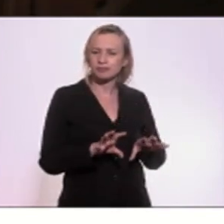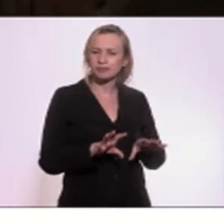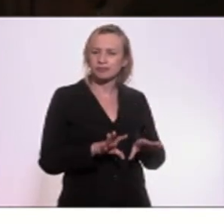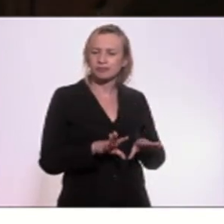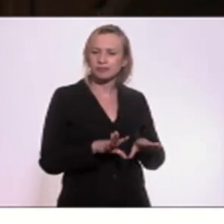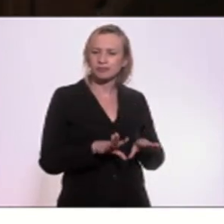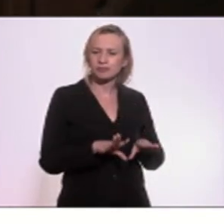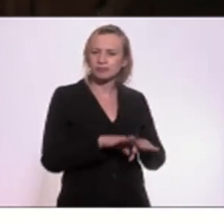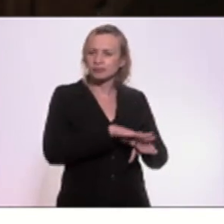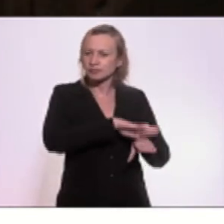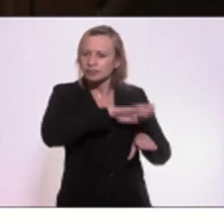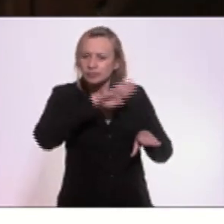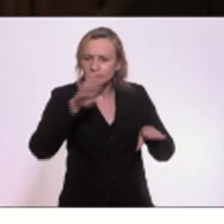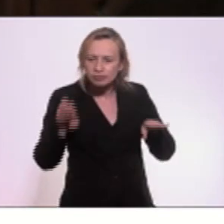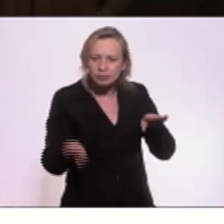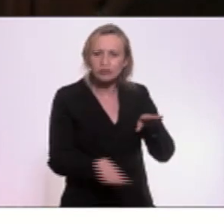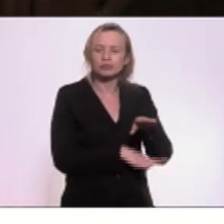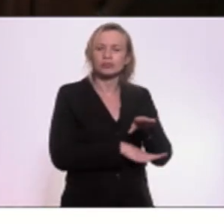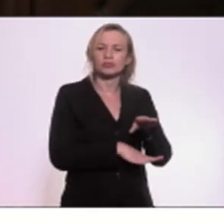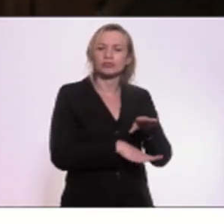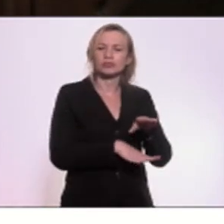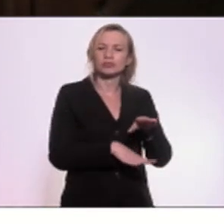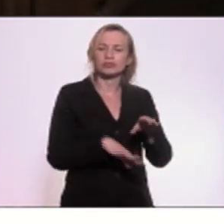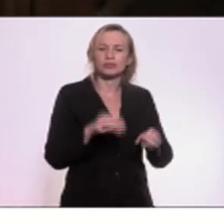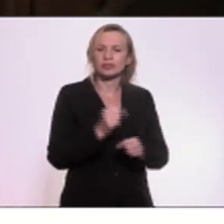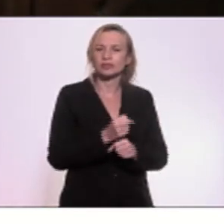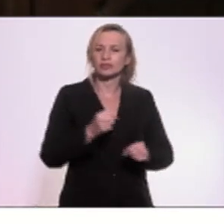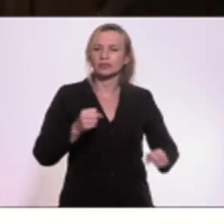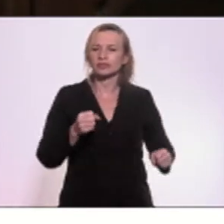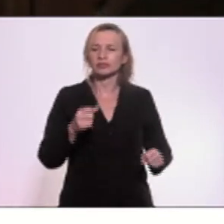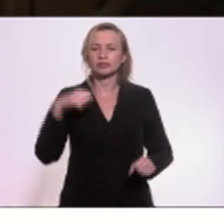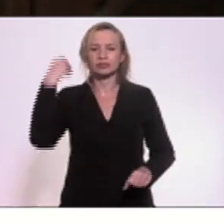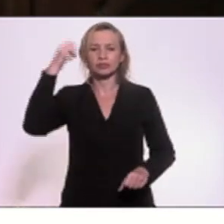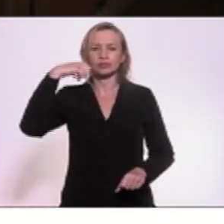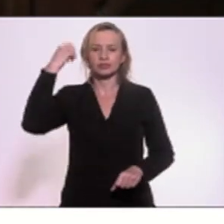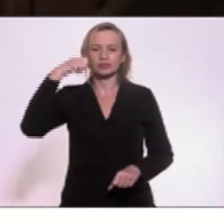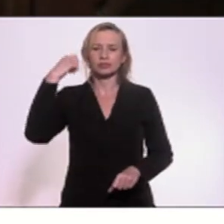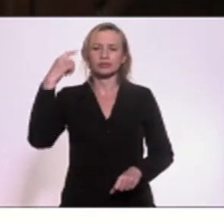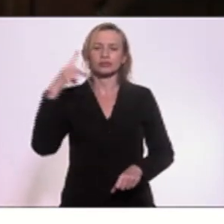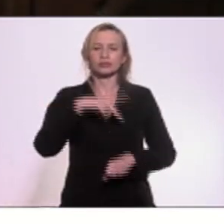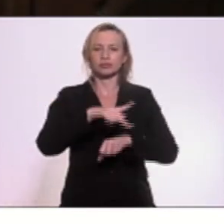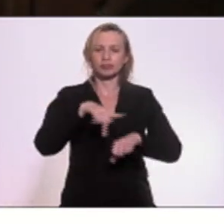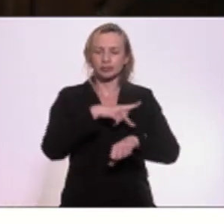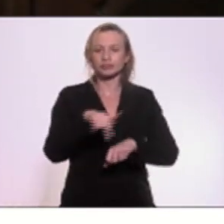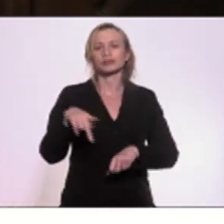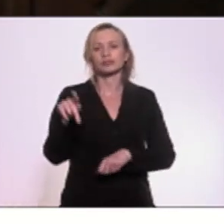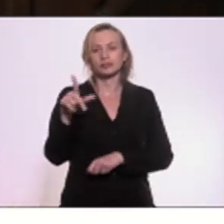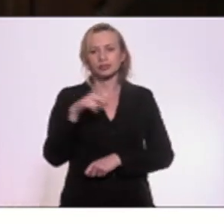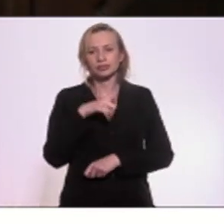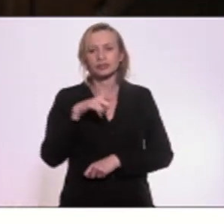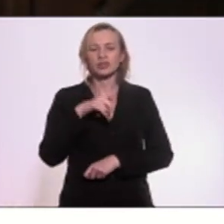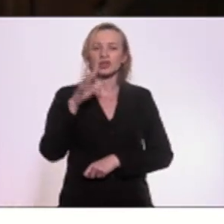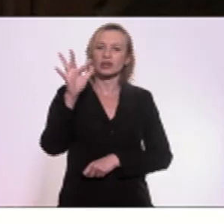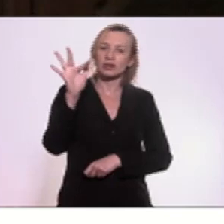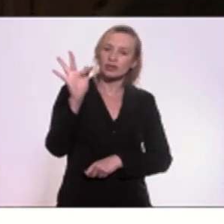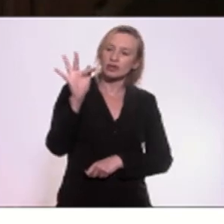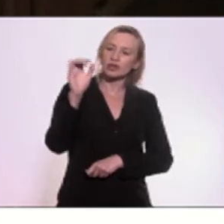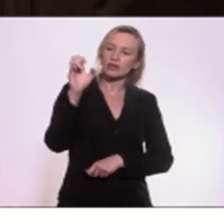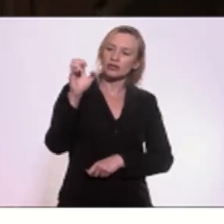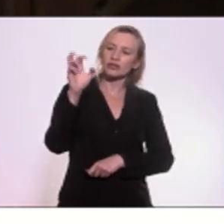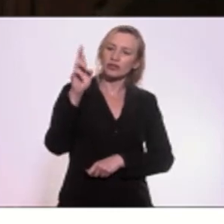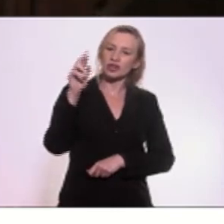da grande atriz que este país possui, a grande Fernanda